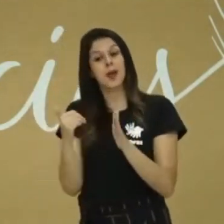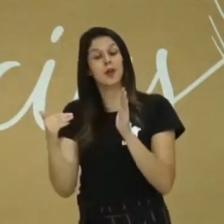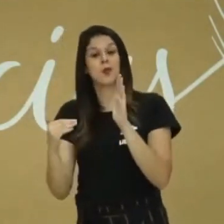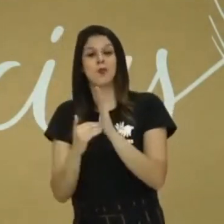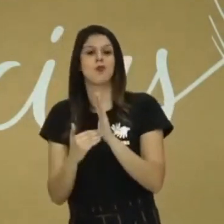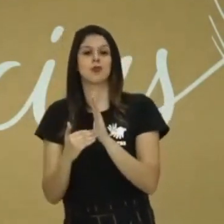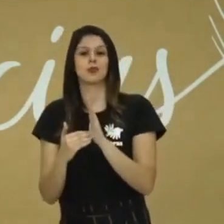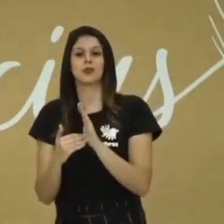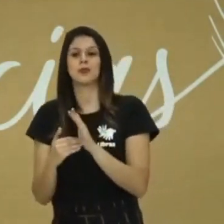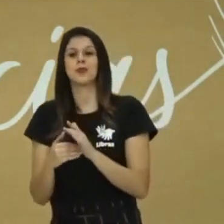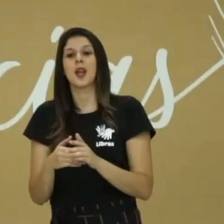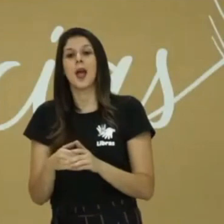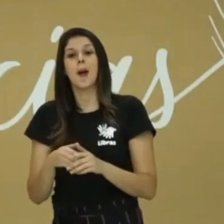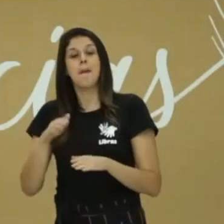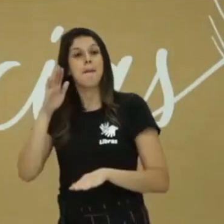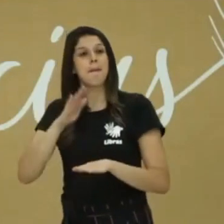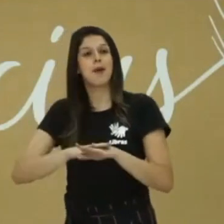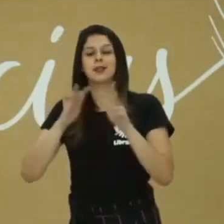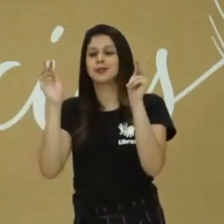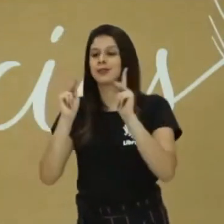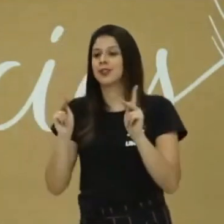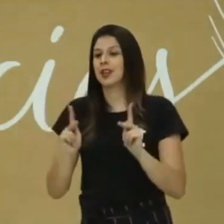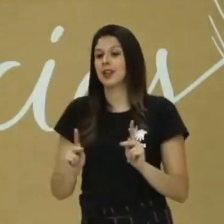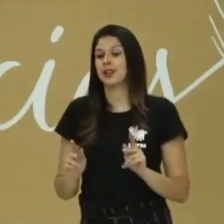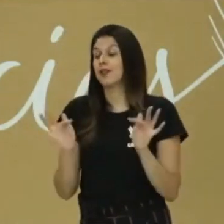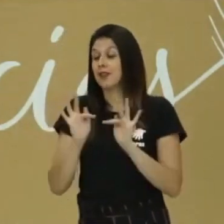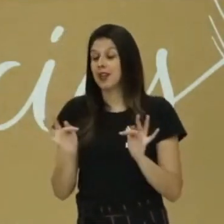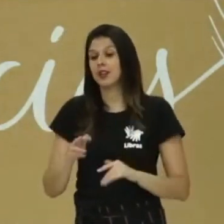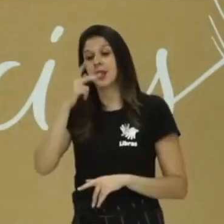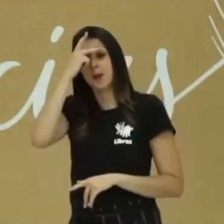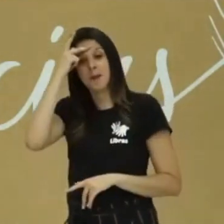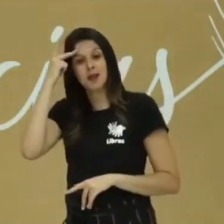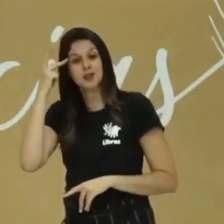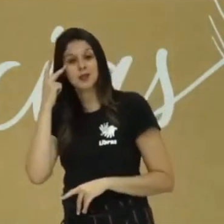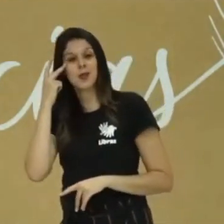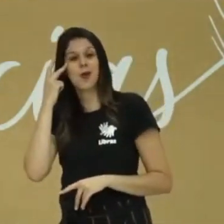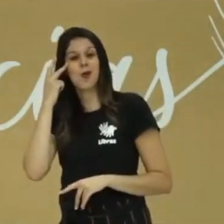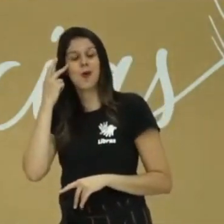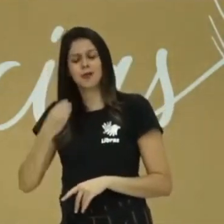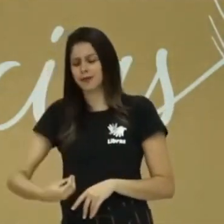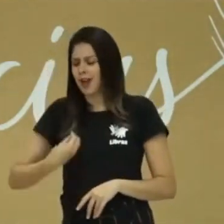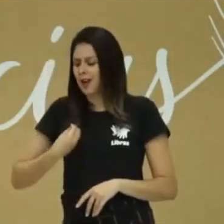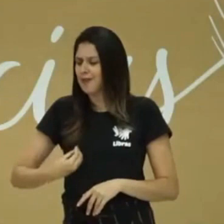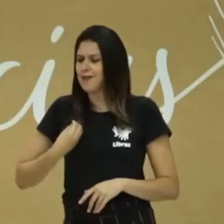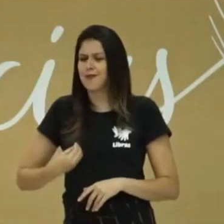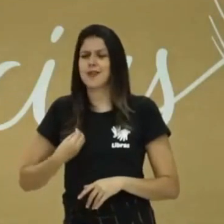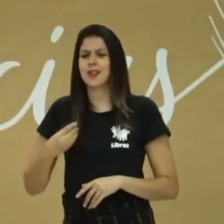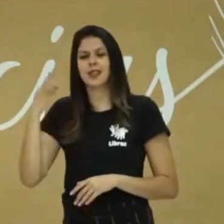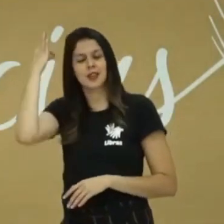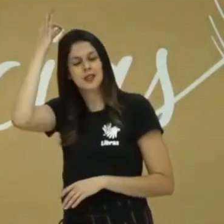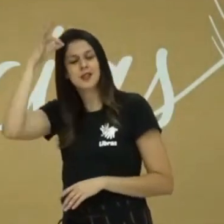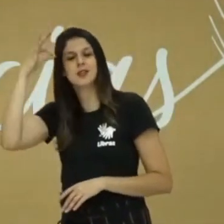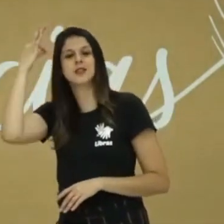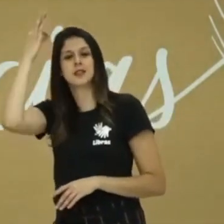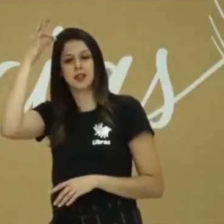eo fim bem aventurado aqueles que lavar que lavam as suas vestiduras no sangue do cordeiro para que ele assista